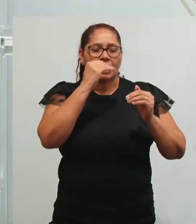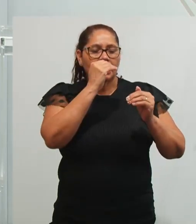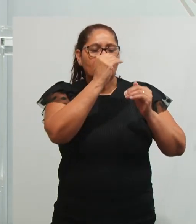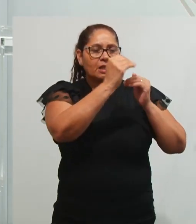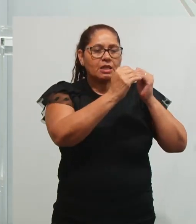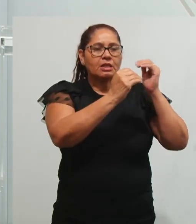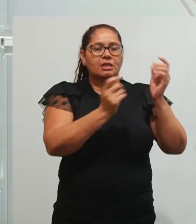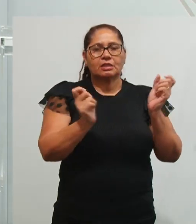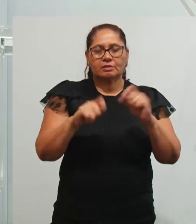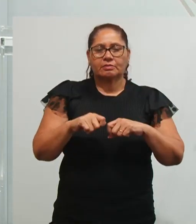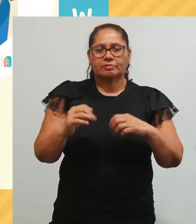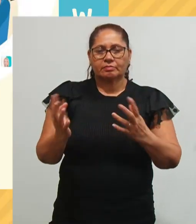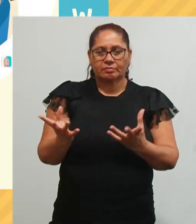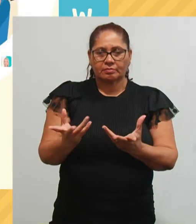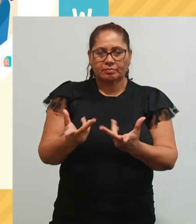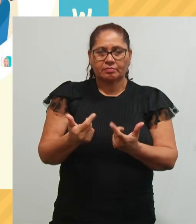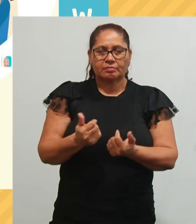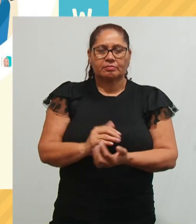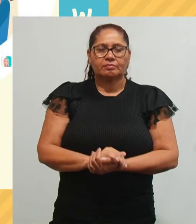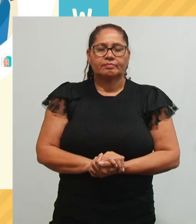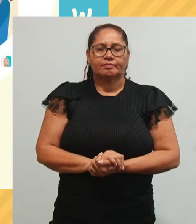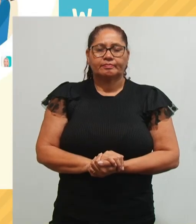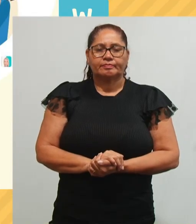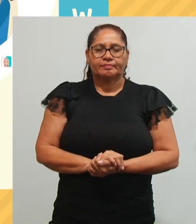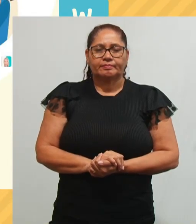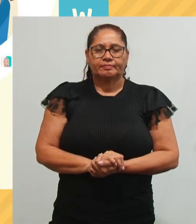competência e a habilidade.